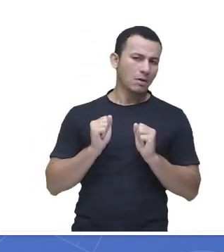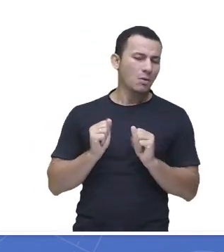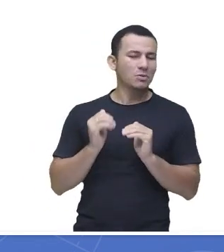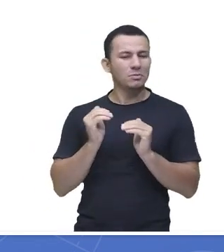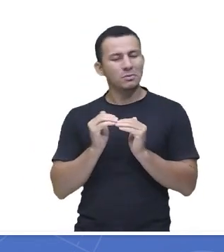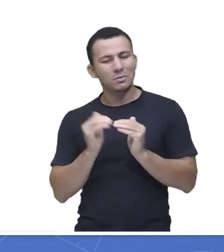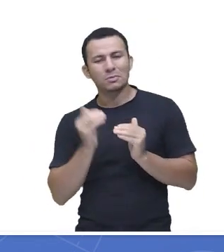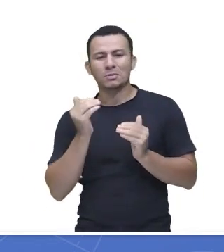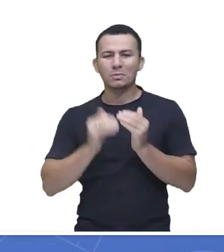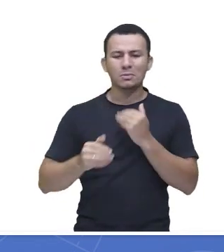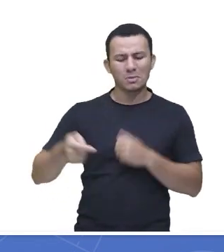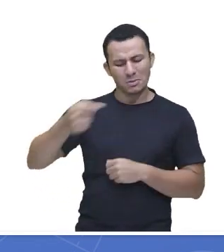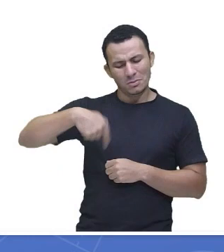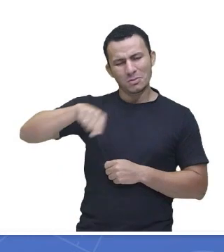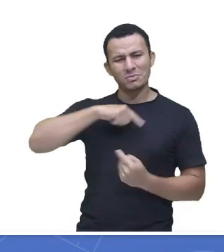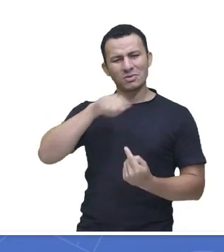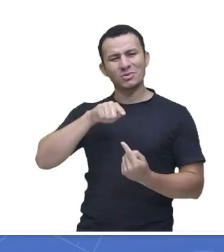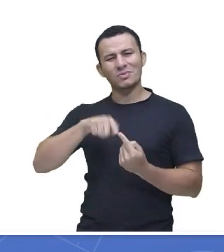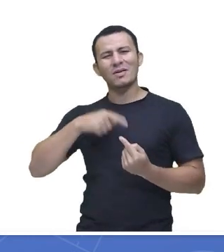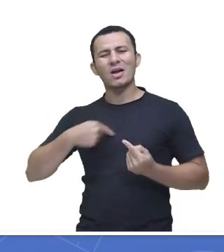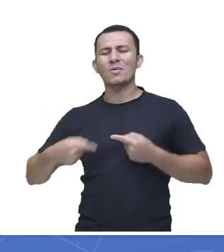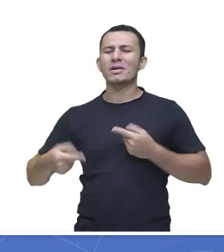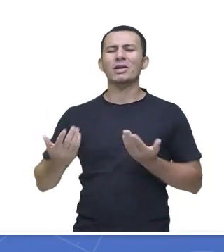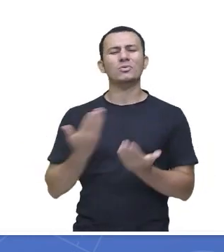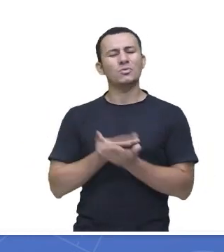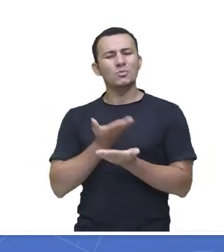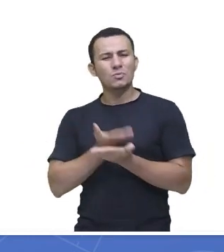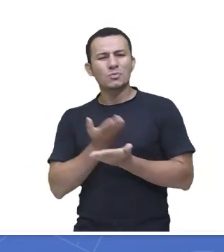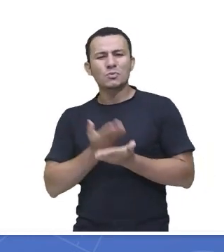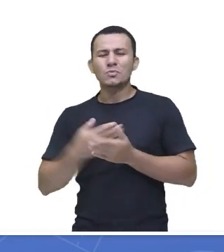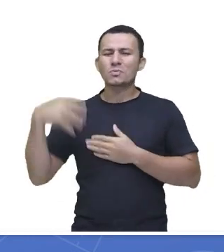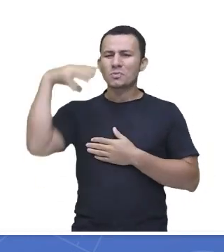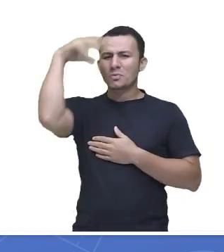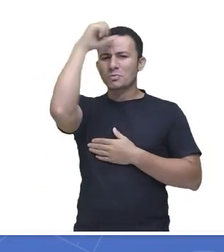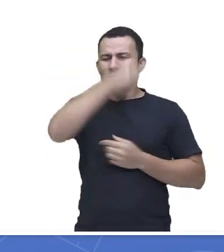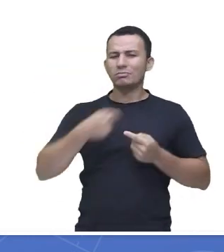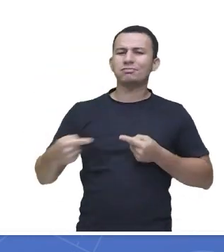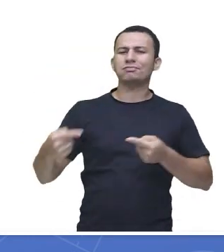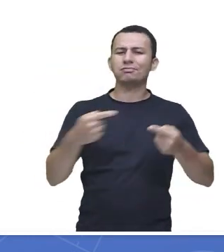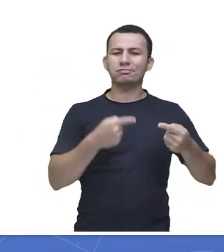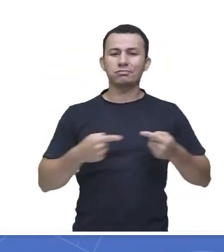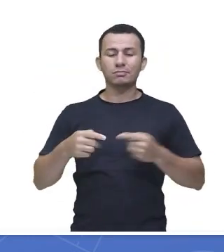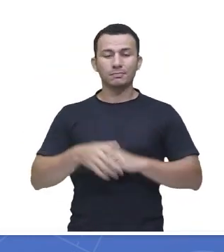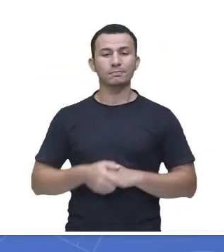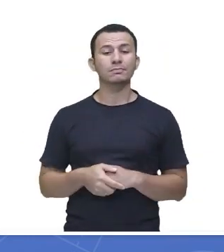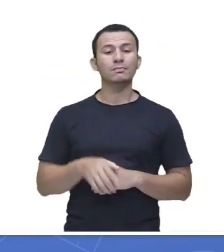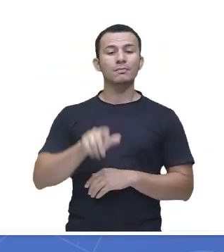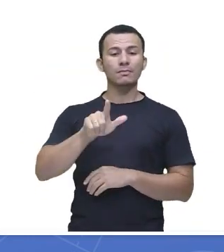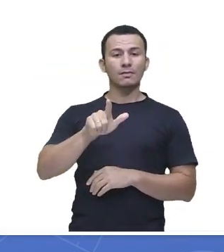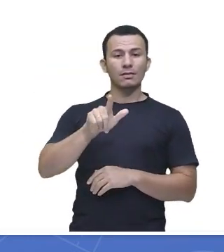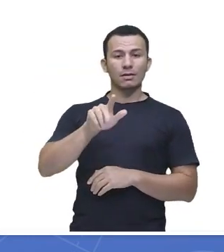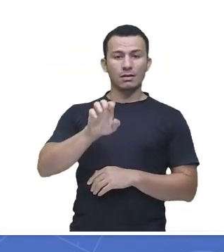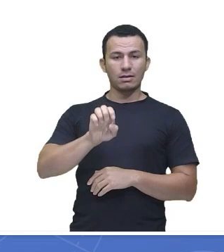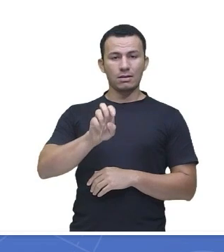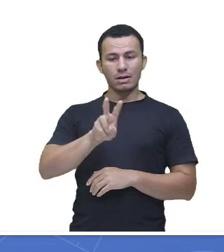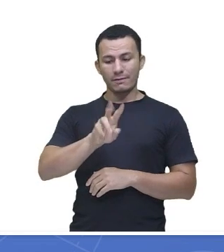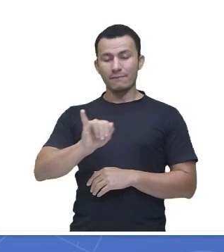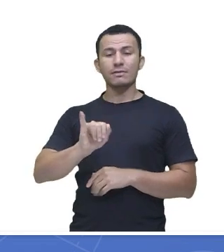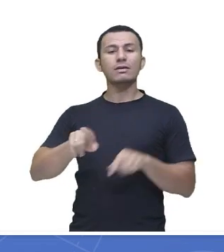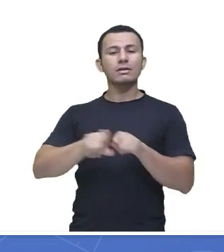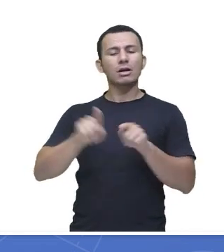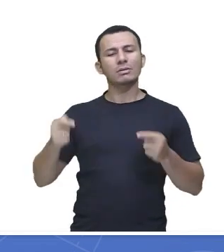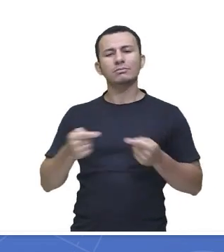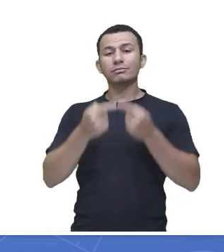para debater e aprender sempre. O Levi também concorda. Marca a alternativa E para a